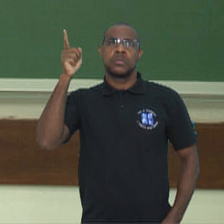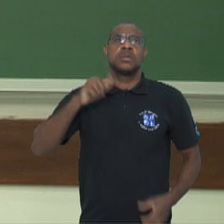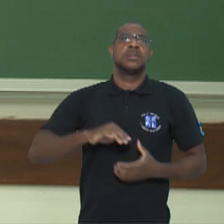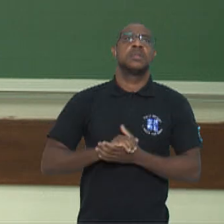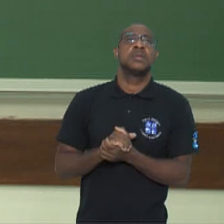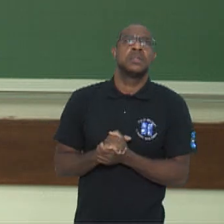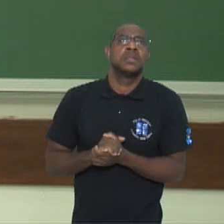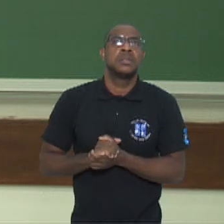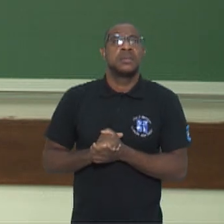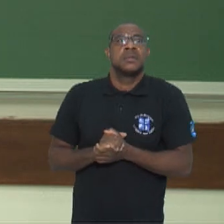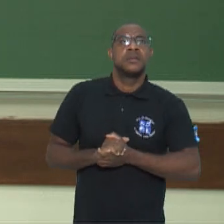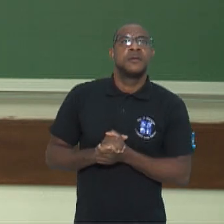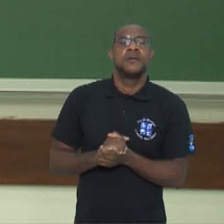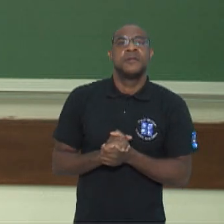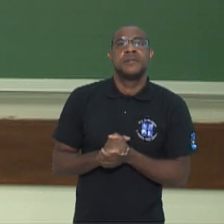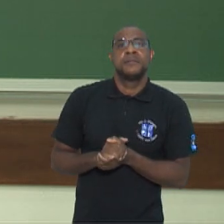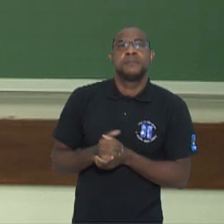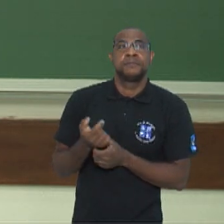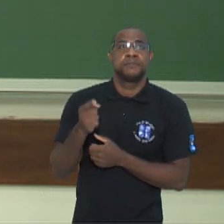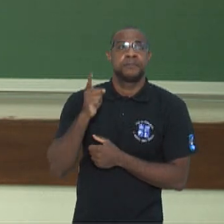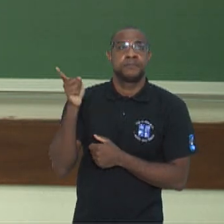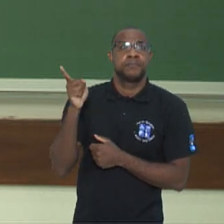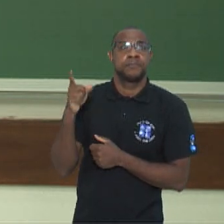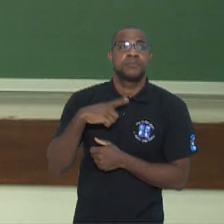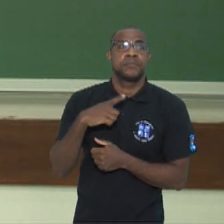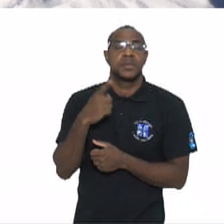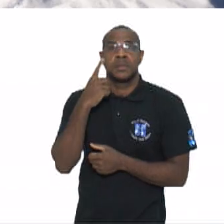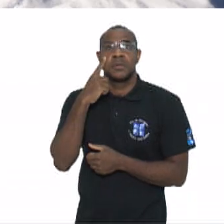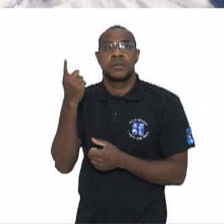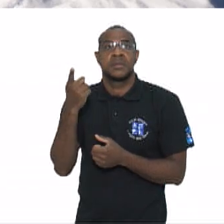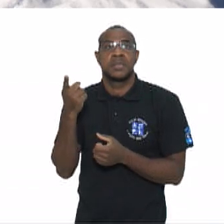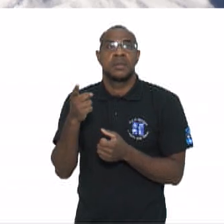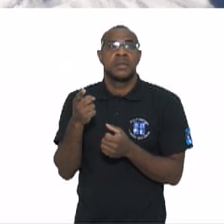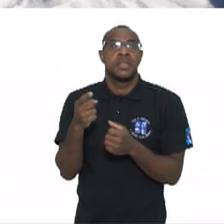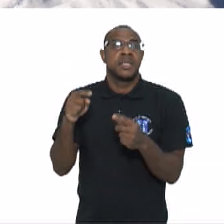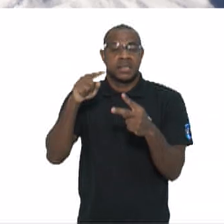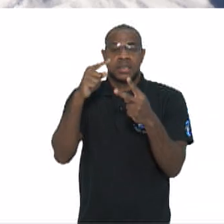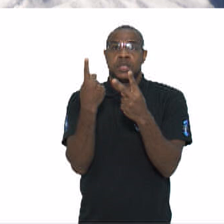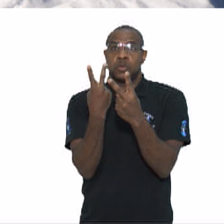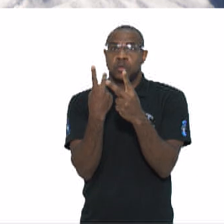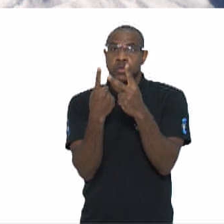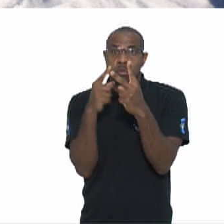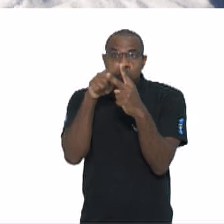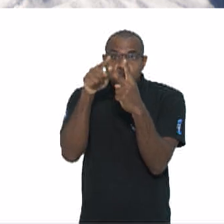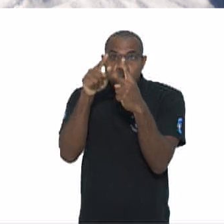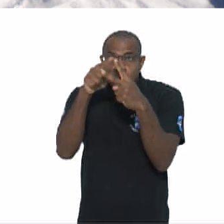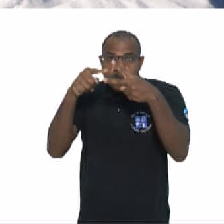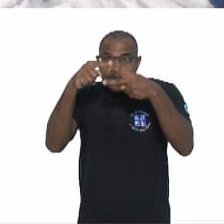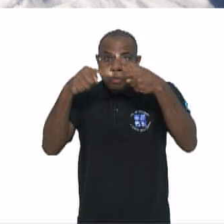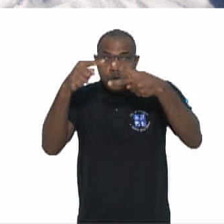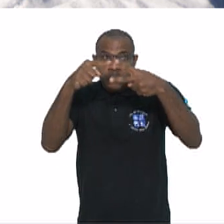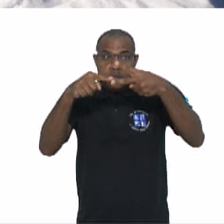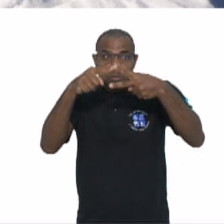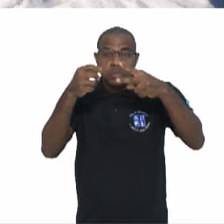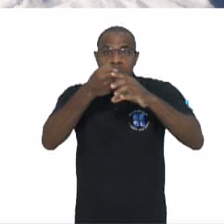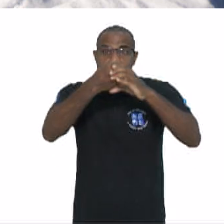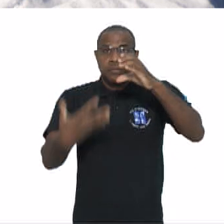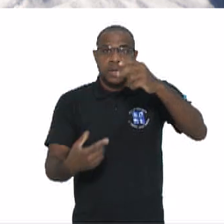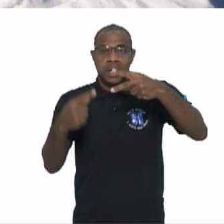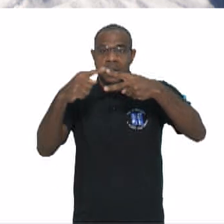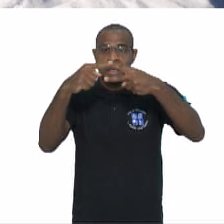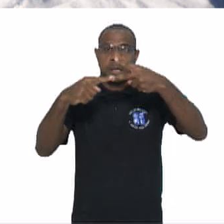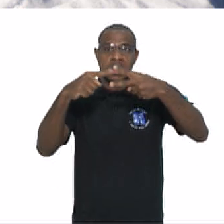montanha, né, de grande altitude. E aí nós podemos classificar elas da seguinte maneira, né? Quais são